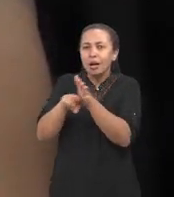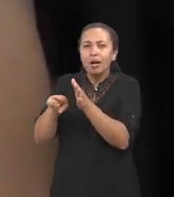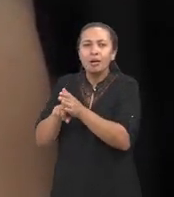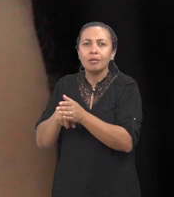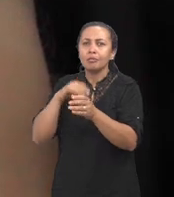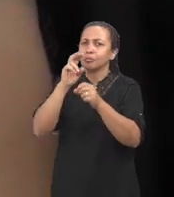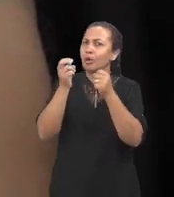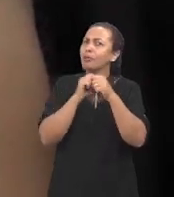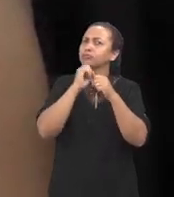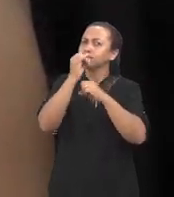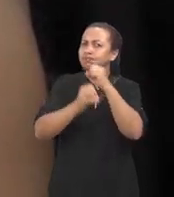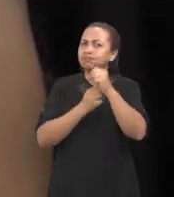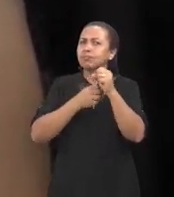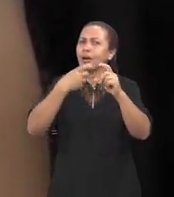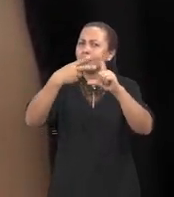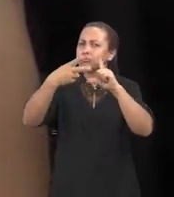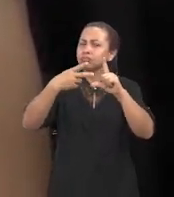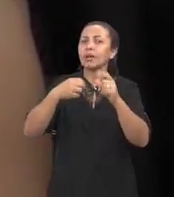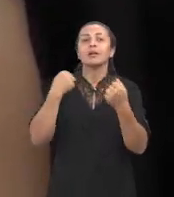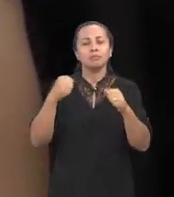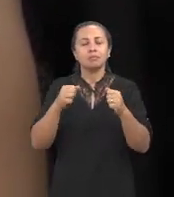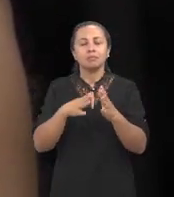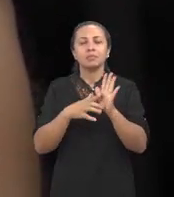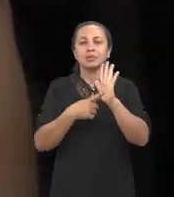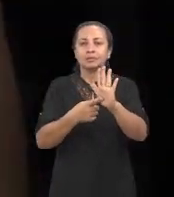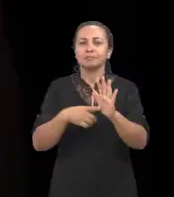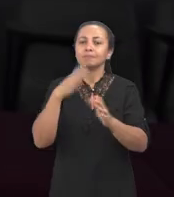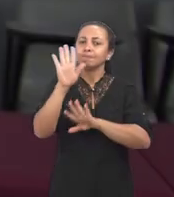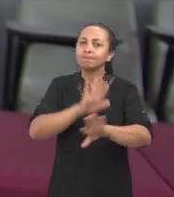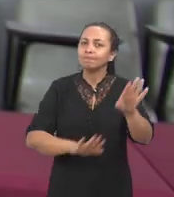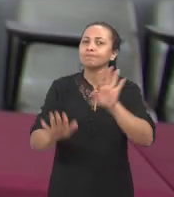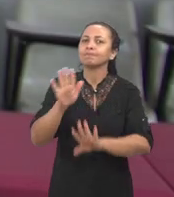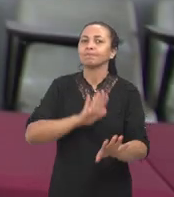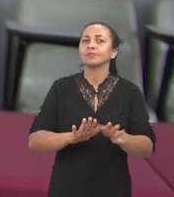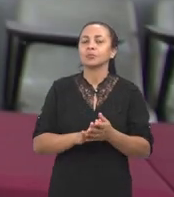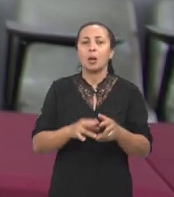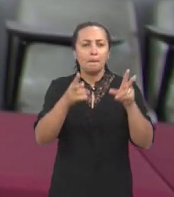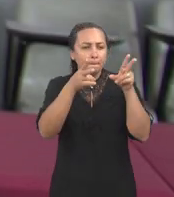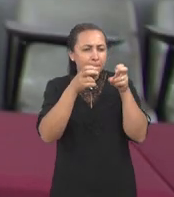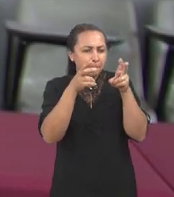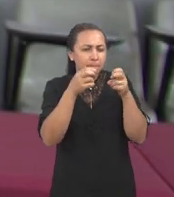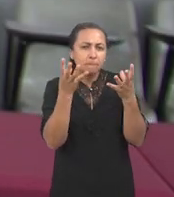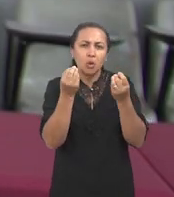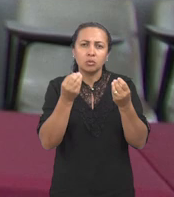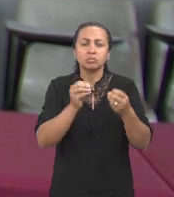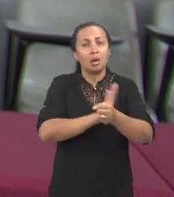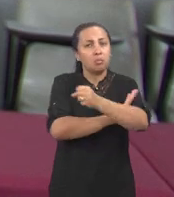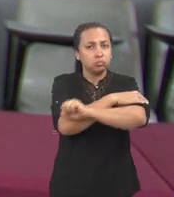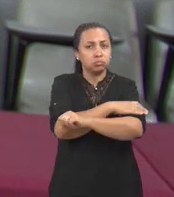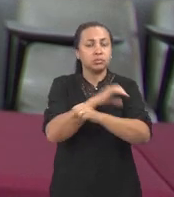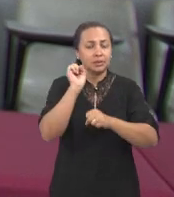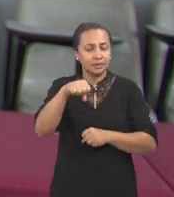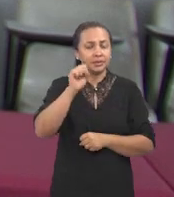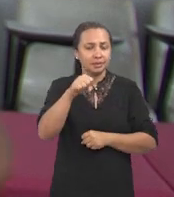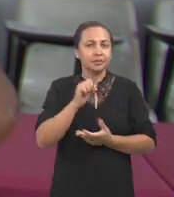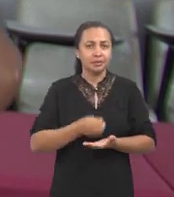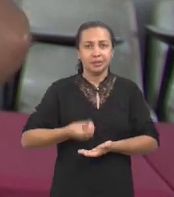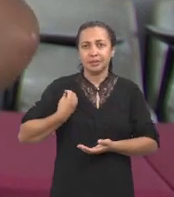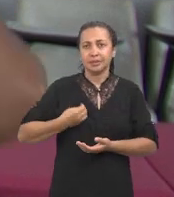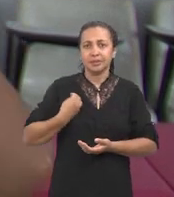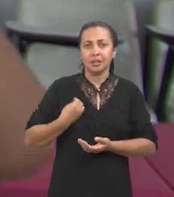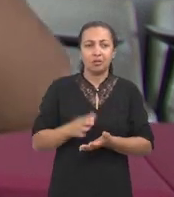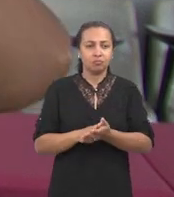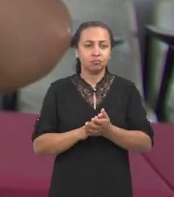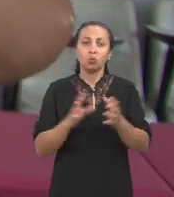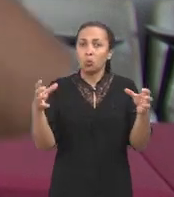os resultados mostram a categoria que precisa ser cuidada a gente consegue perceber muito que os policiais militares eles são assim